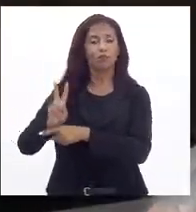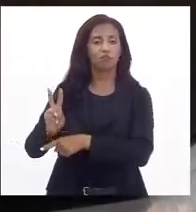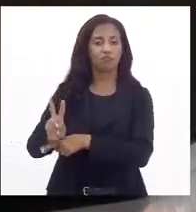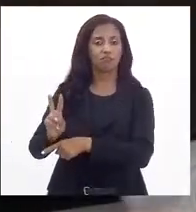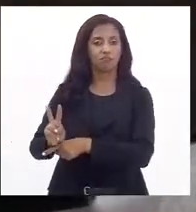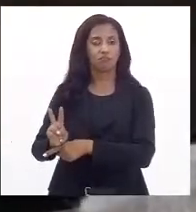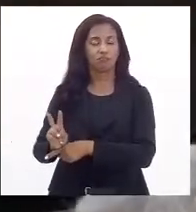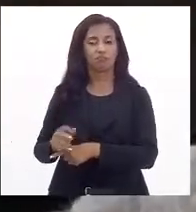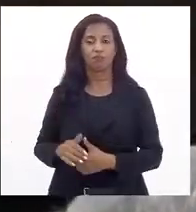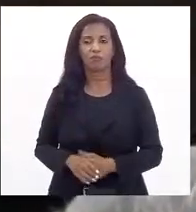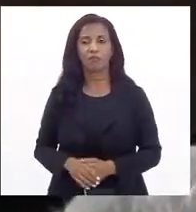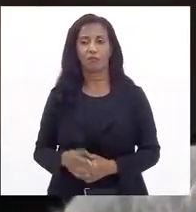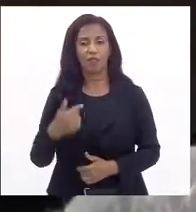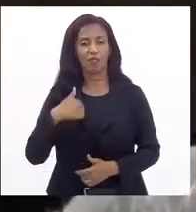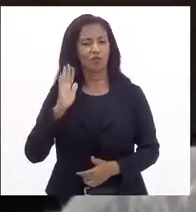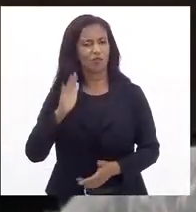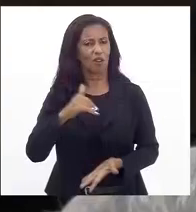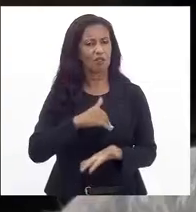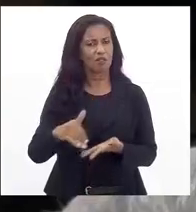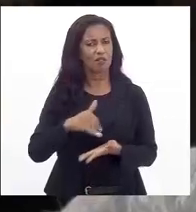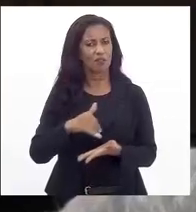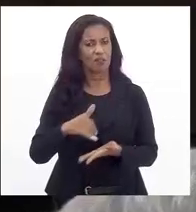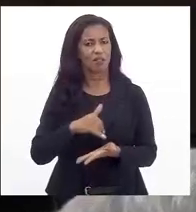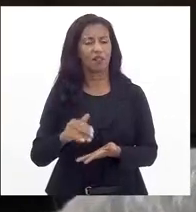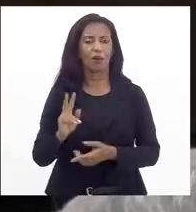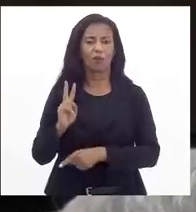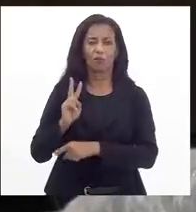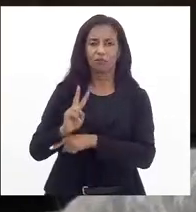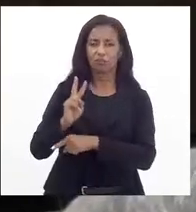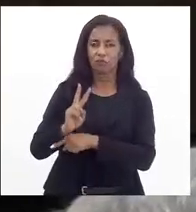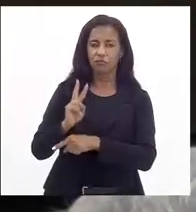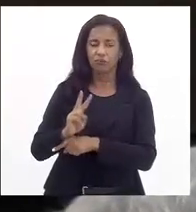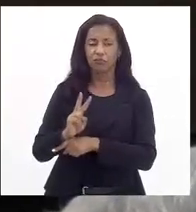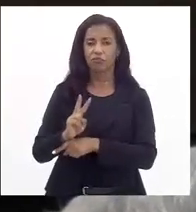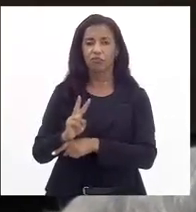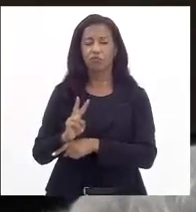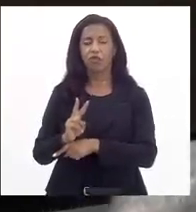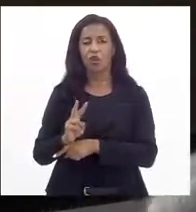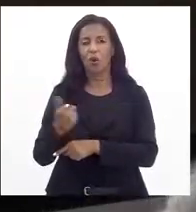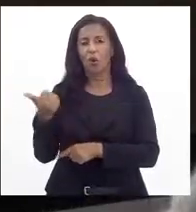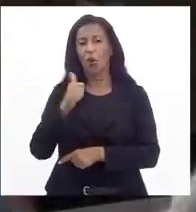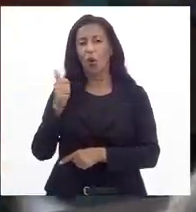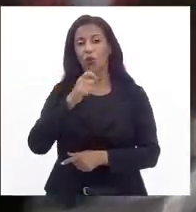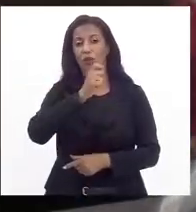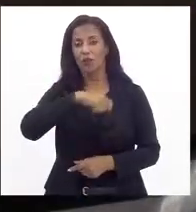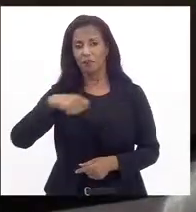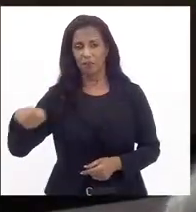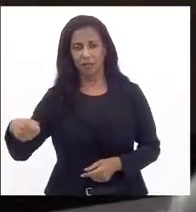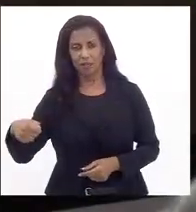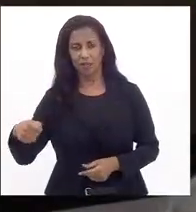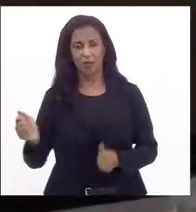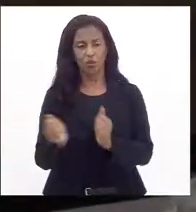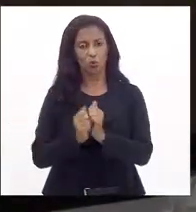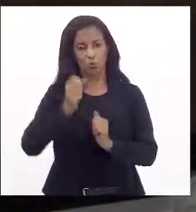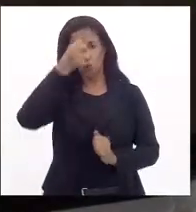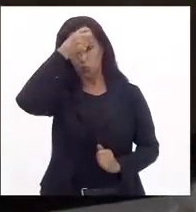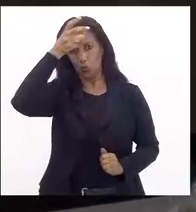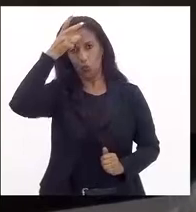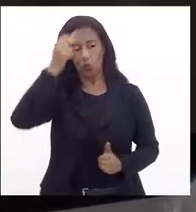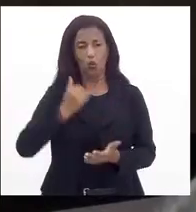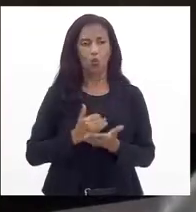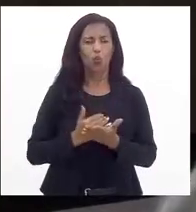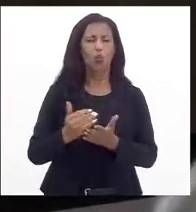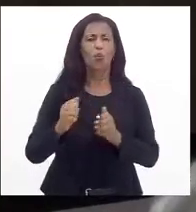presente eu estive como secretário da assistência do município durante 11 meses no início